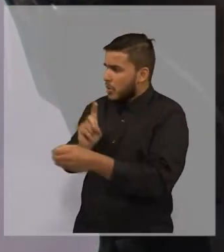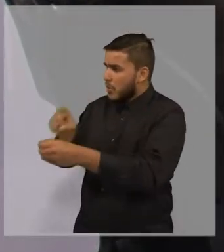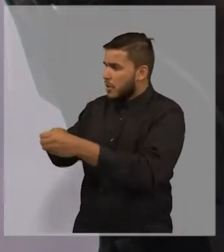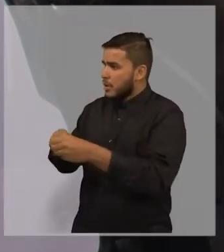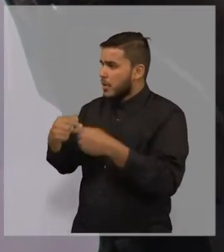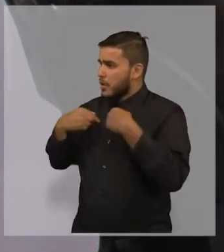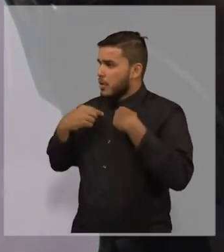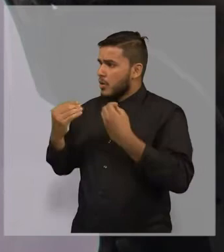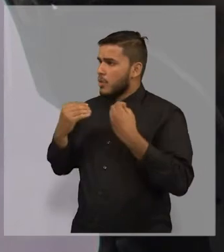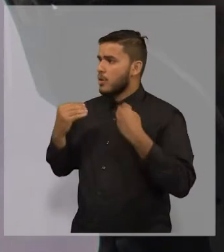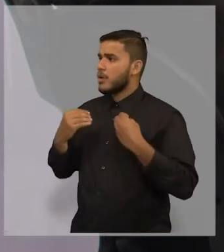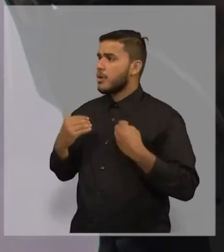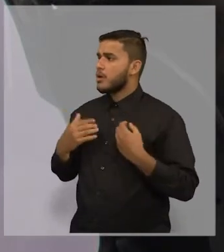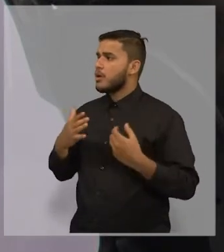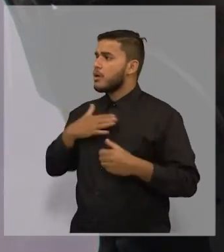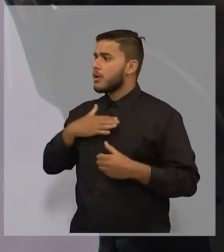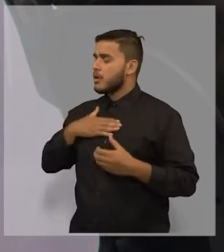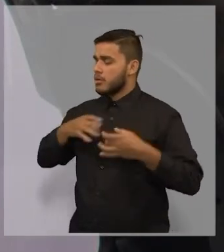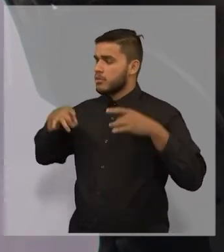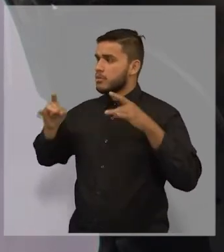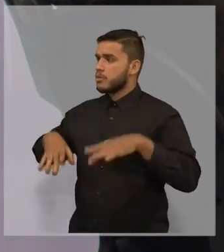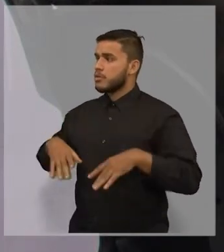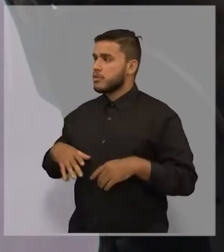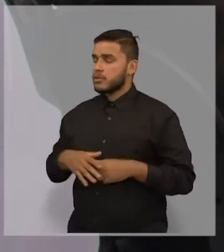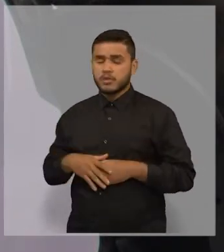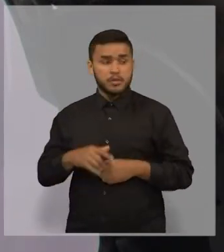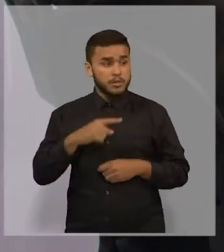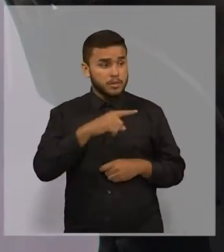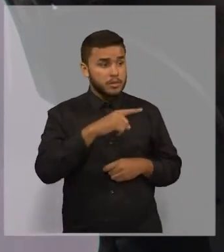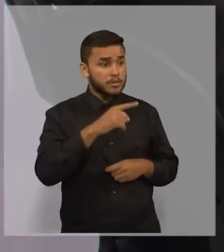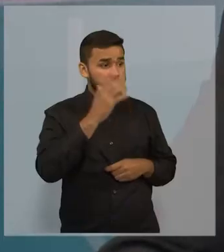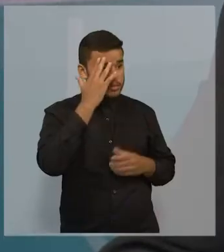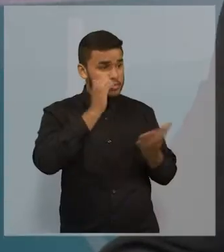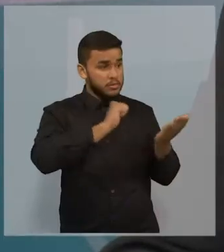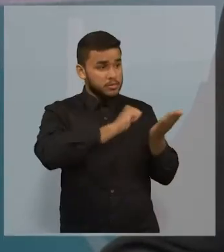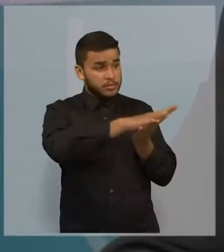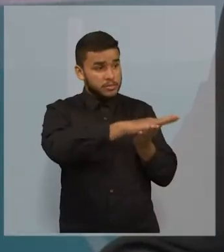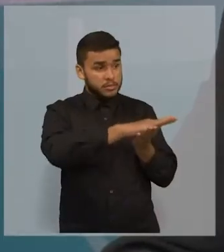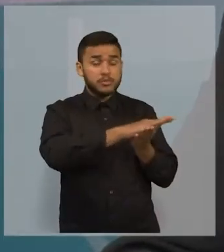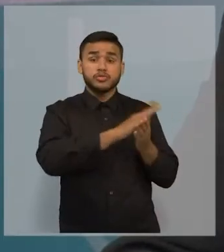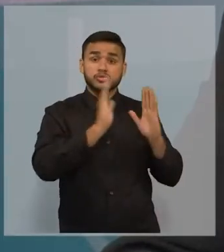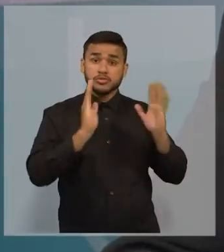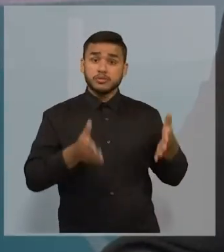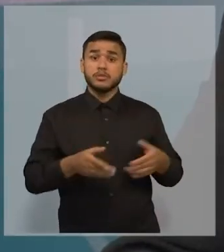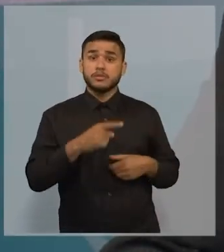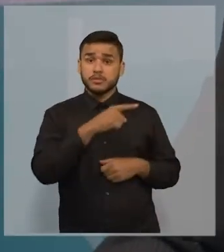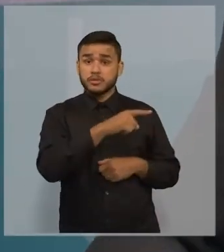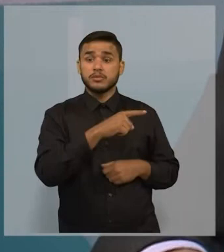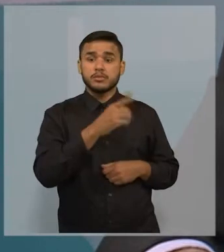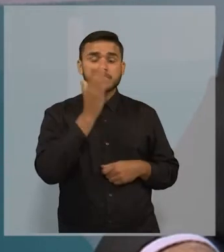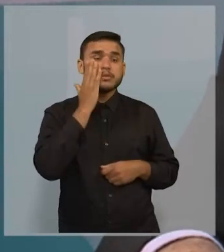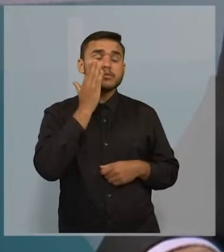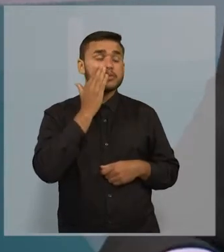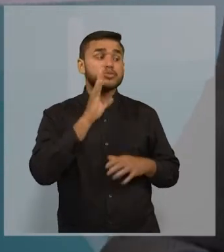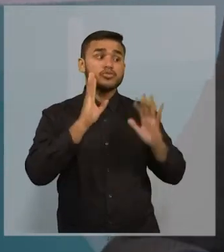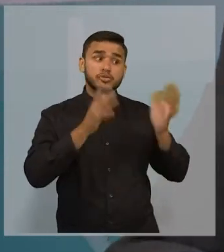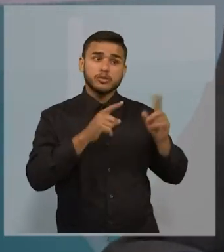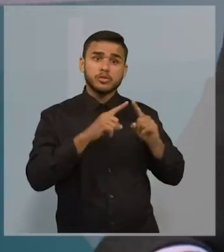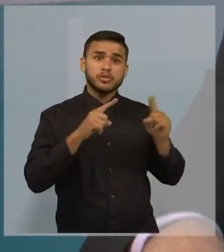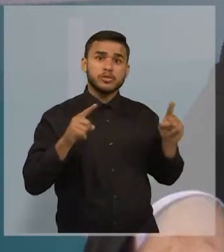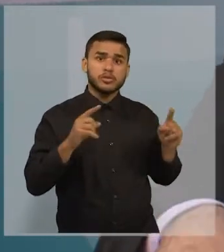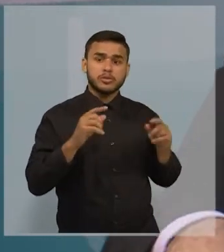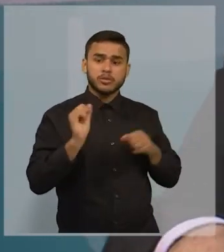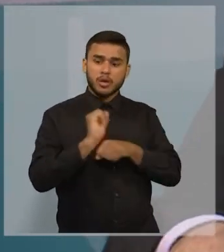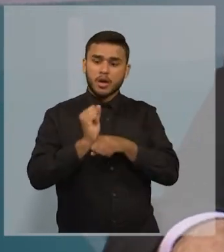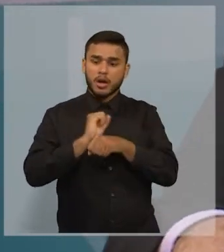Aí ele disse, não, se eu fizer isso, eu fico desmoralizado, eu prefiro me demitir. Aí ele disse, você não está entendendo, demitido você já está,